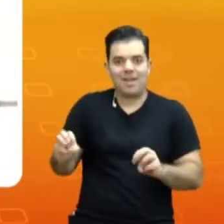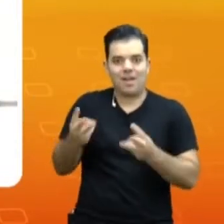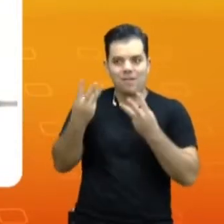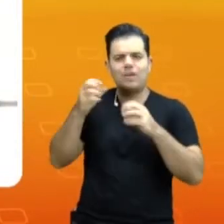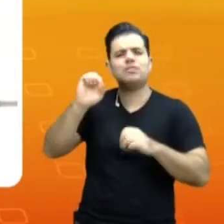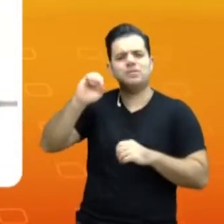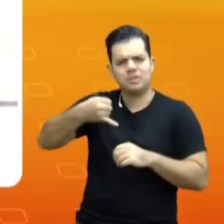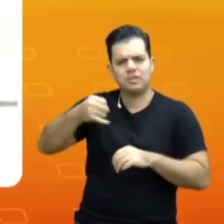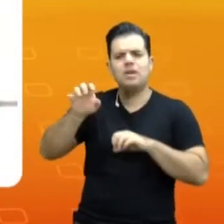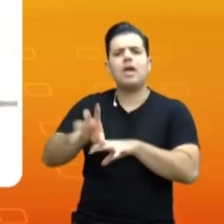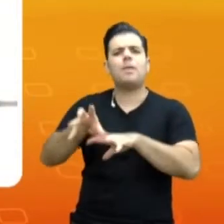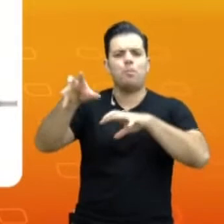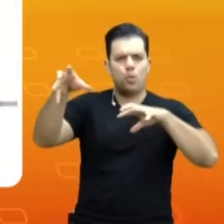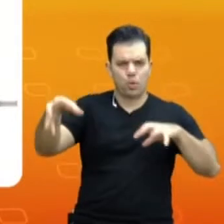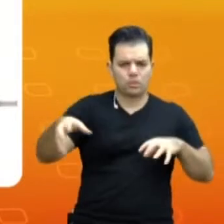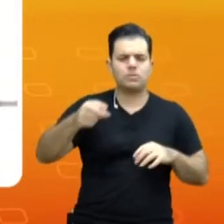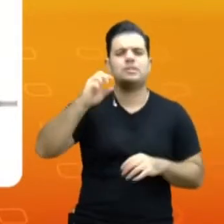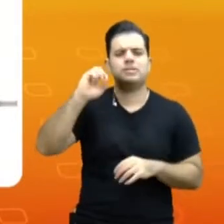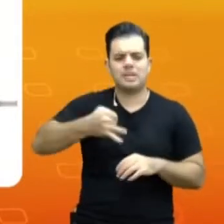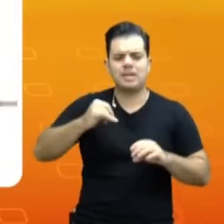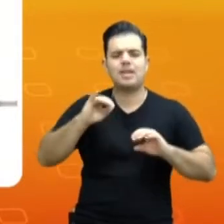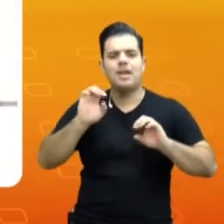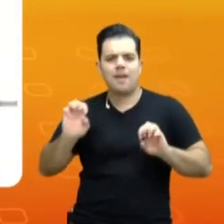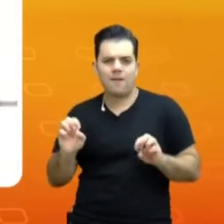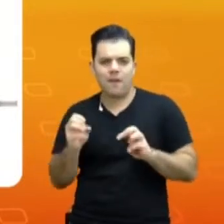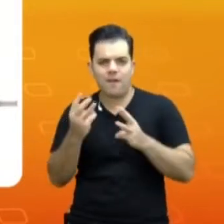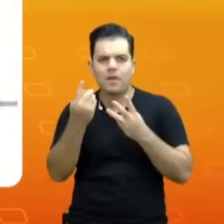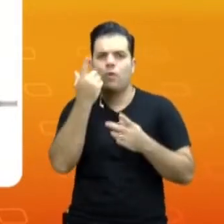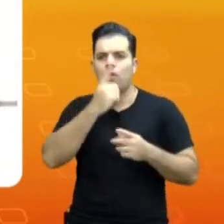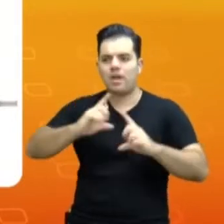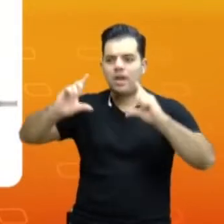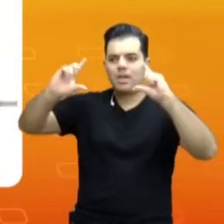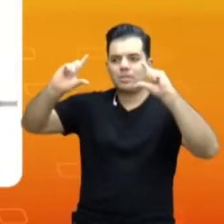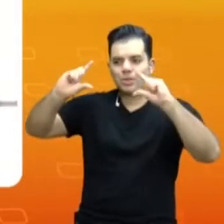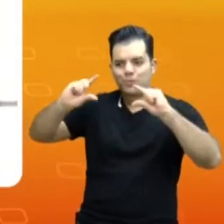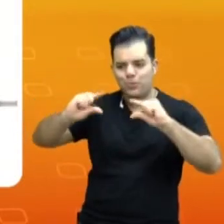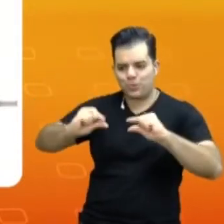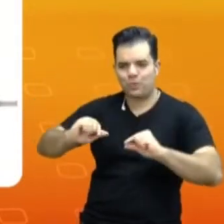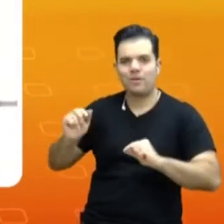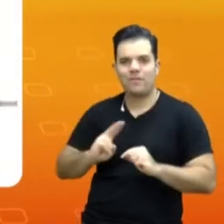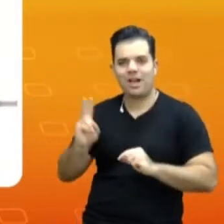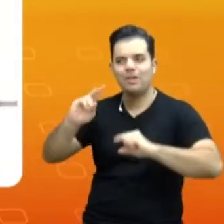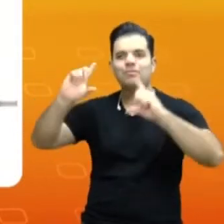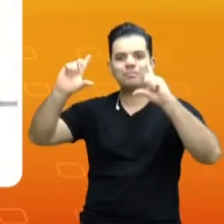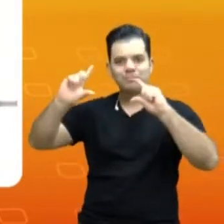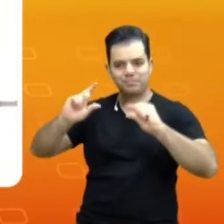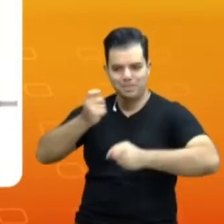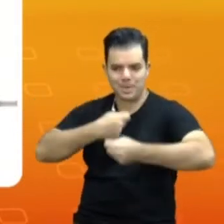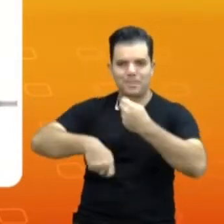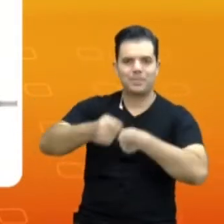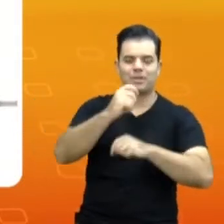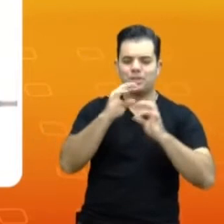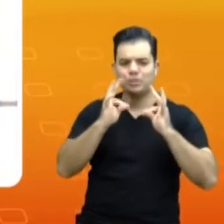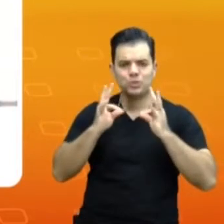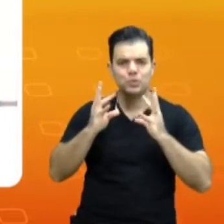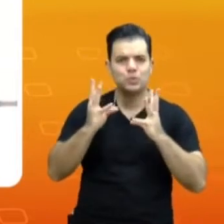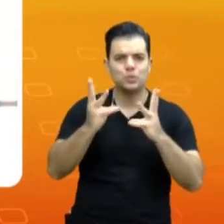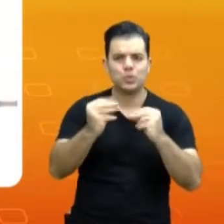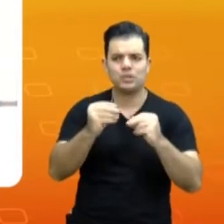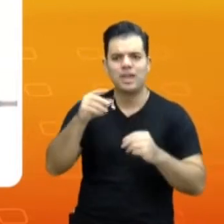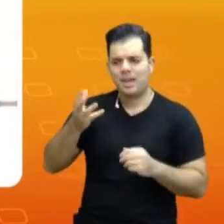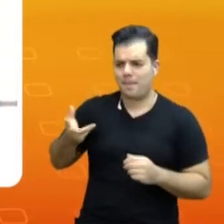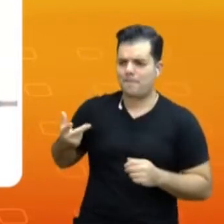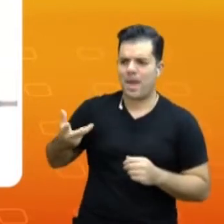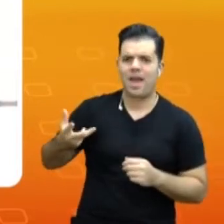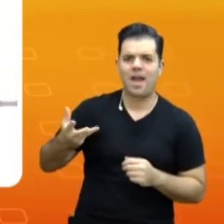foi remoto, o evento sim trouxe uma redução de custeio muito significativa. Para todos, ele performou muito bem,